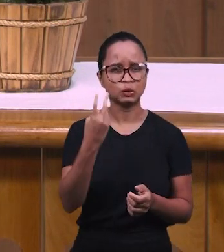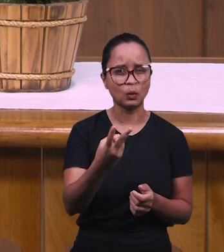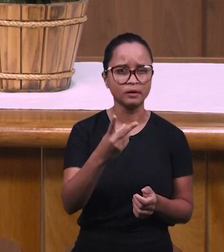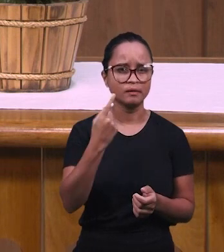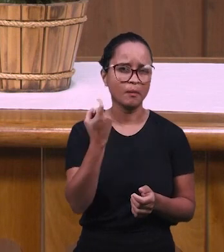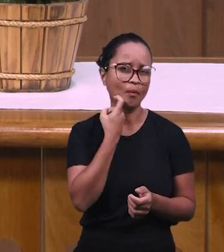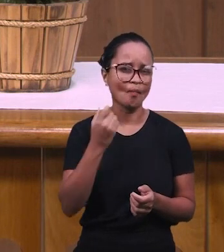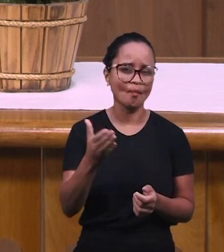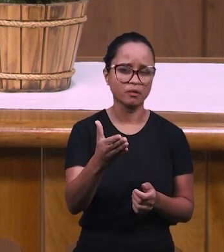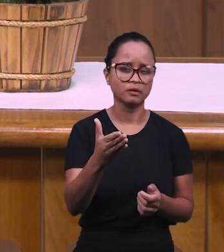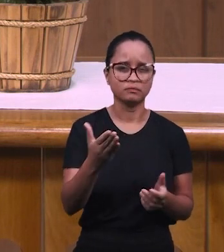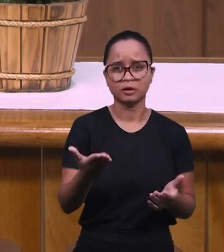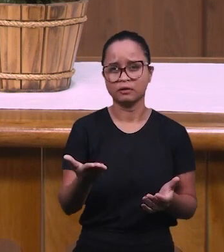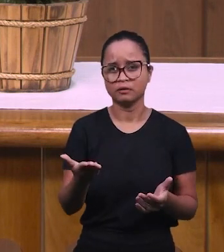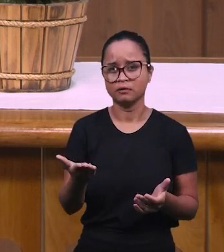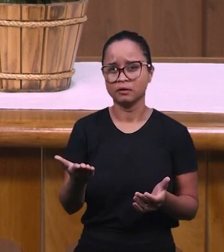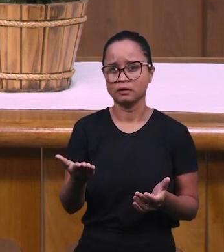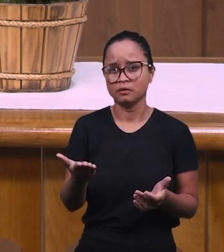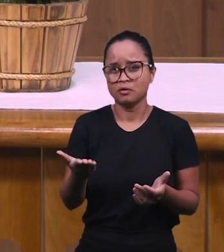5 pães e aqueles 2 peixes,